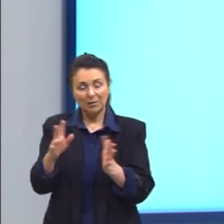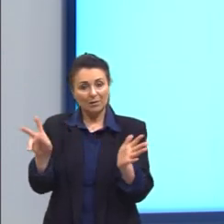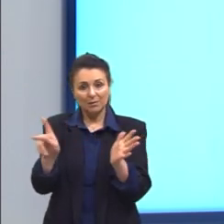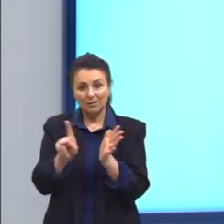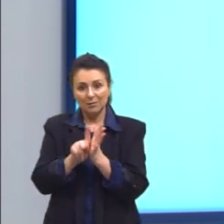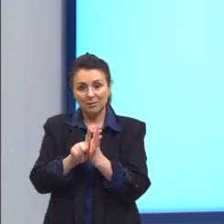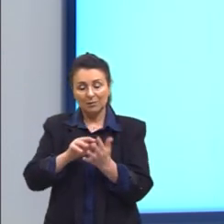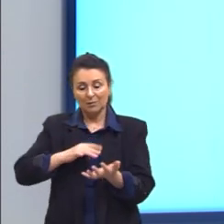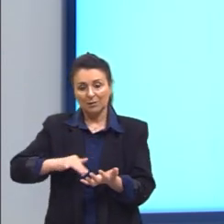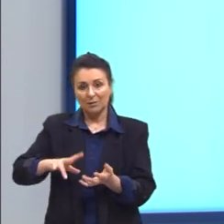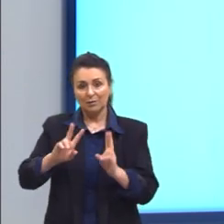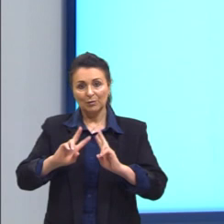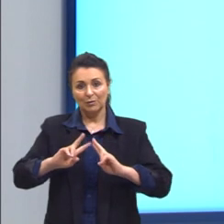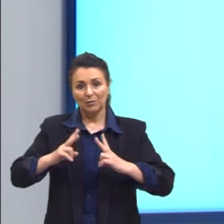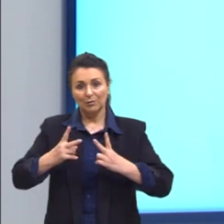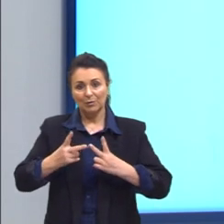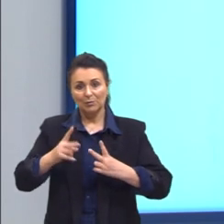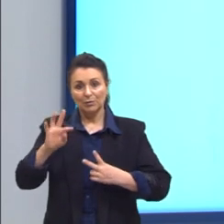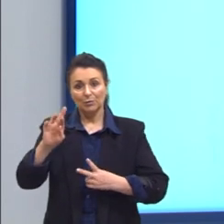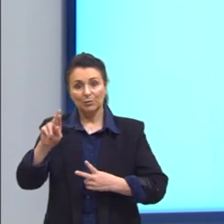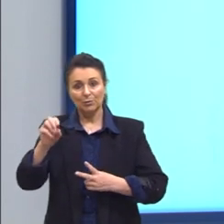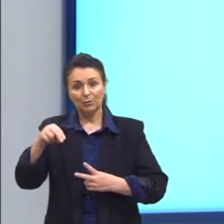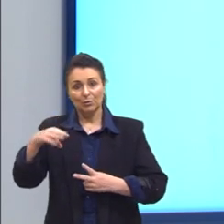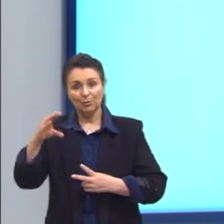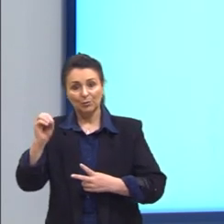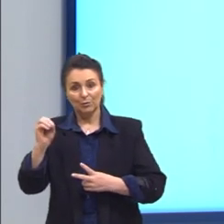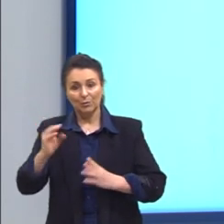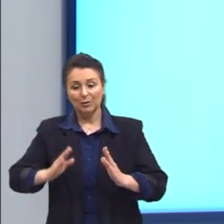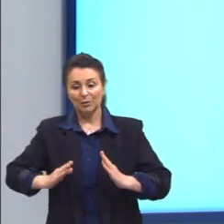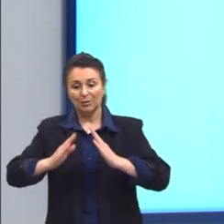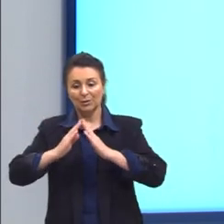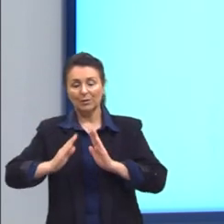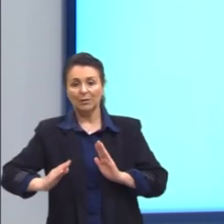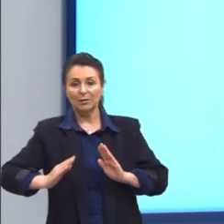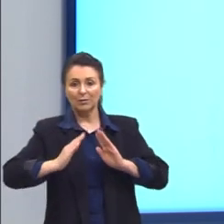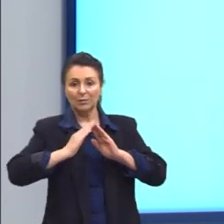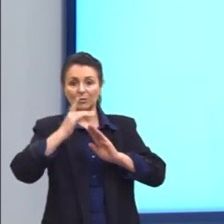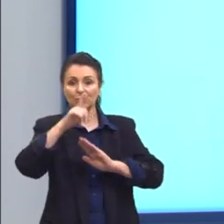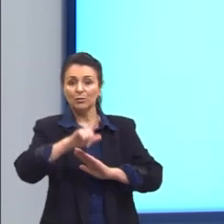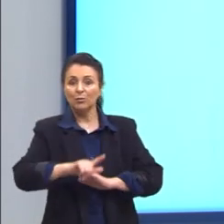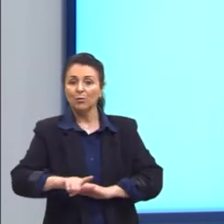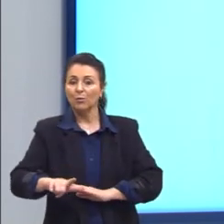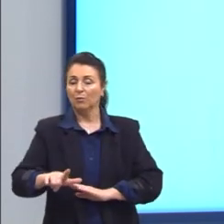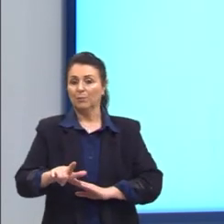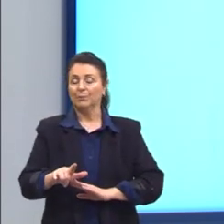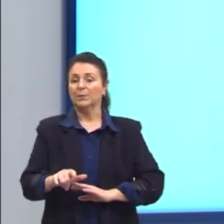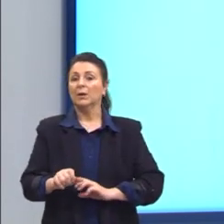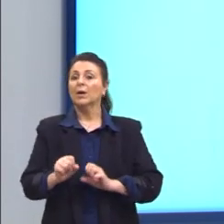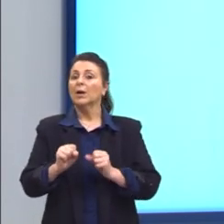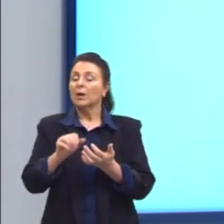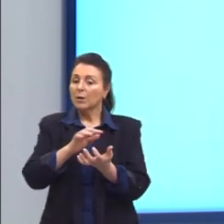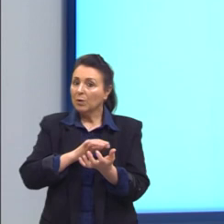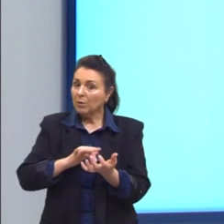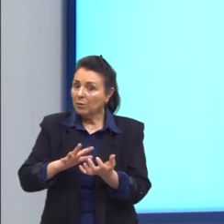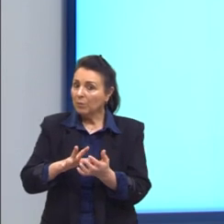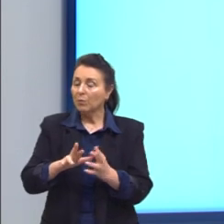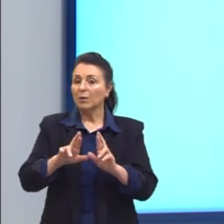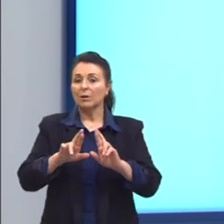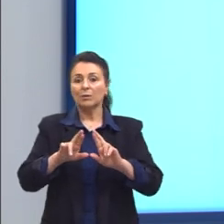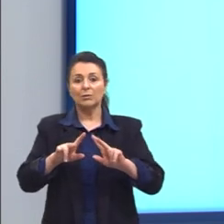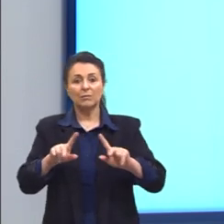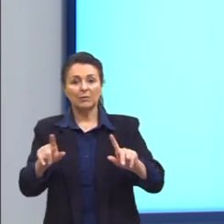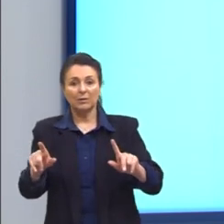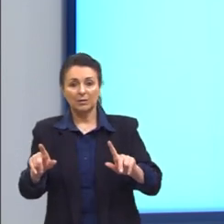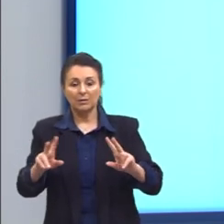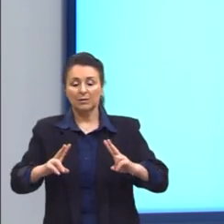para calcular o volume de um tronco de pirâmide Tá mas então de novo é muito comum calcular diferença